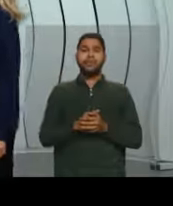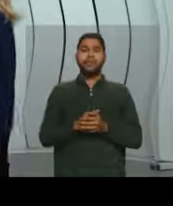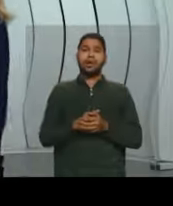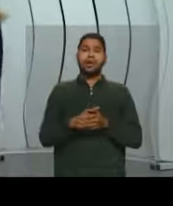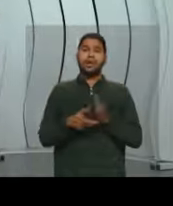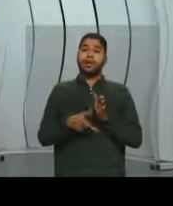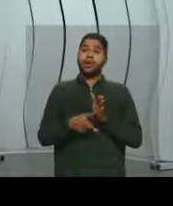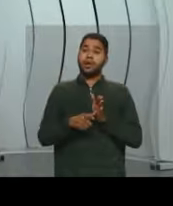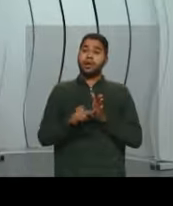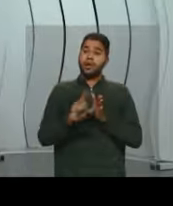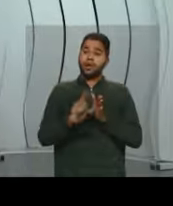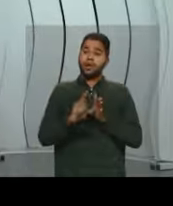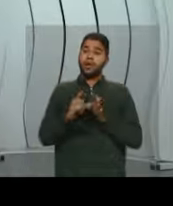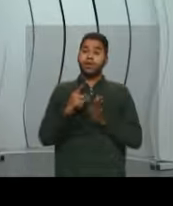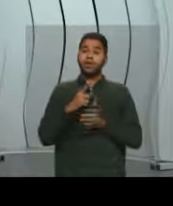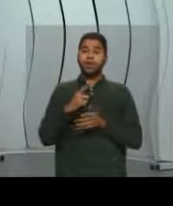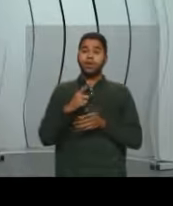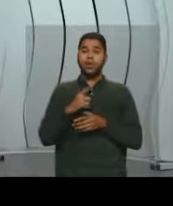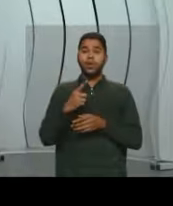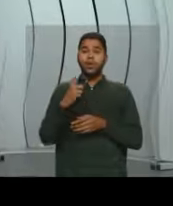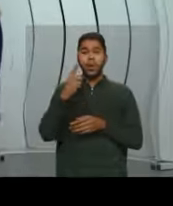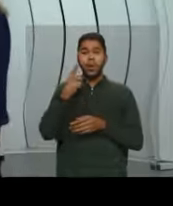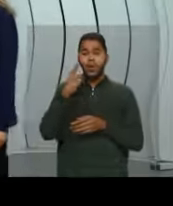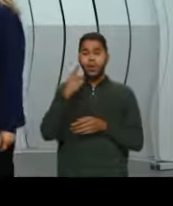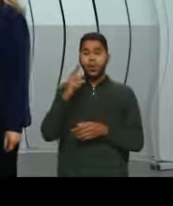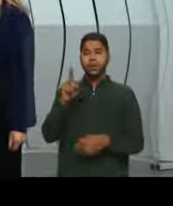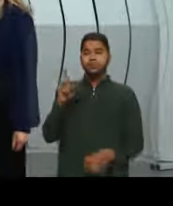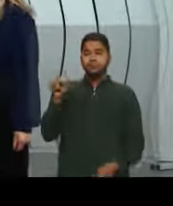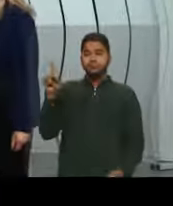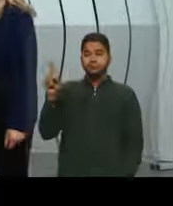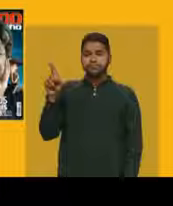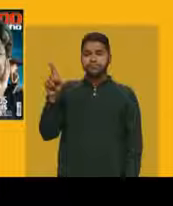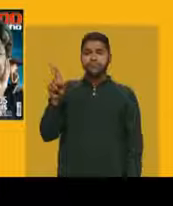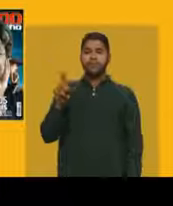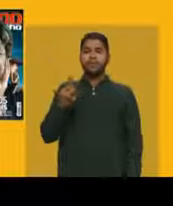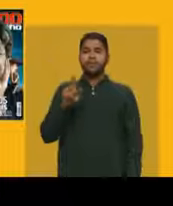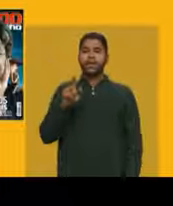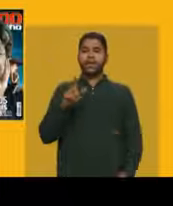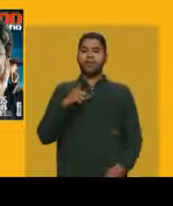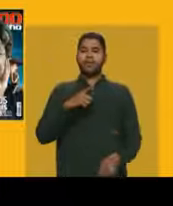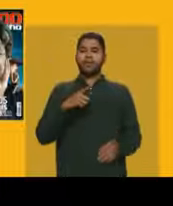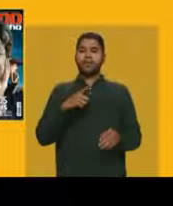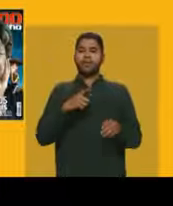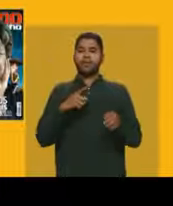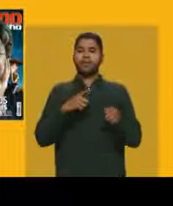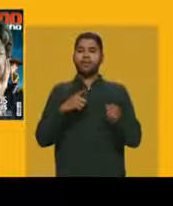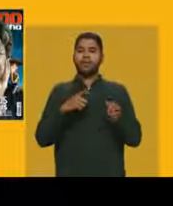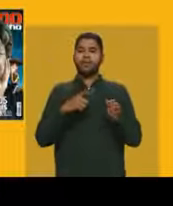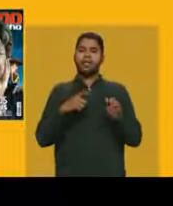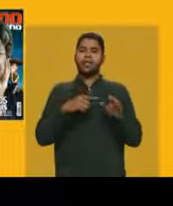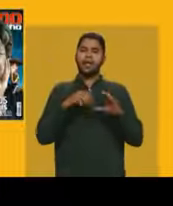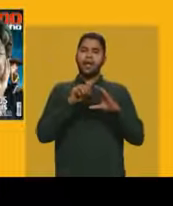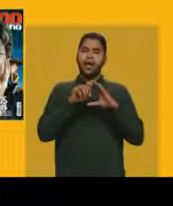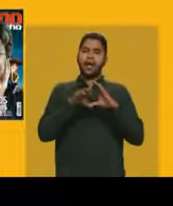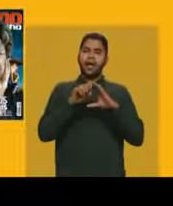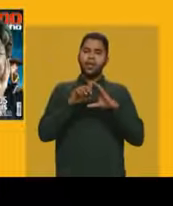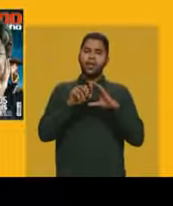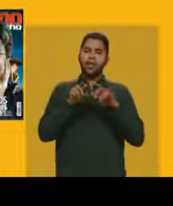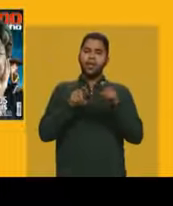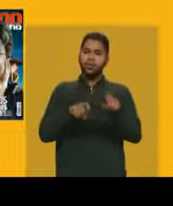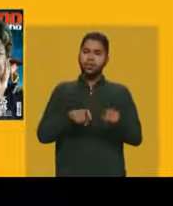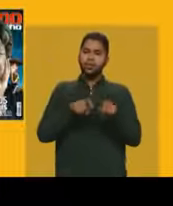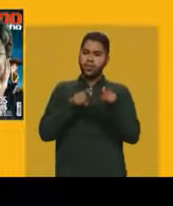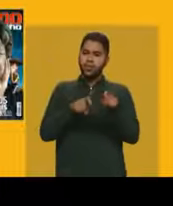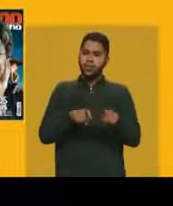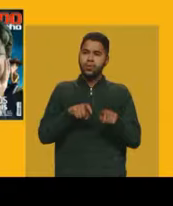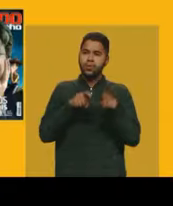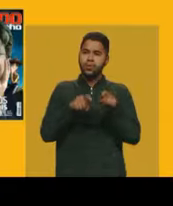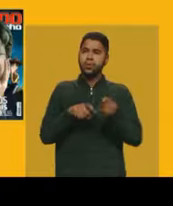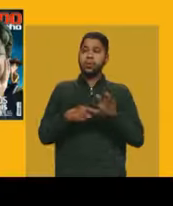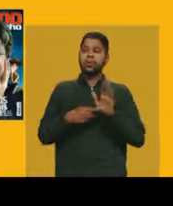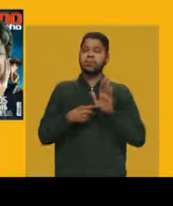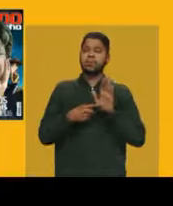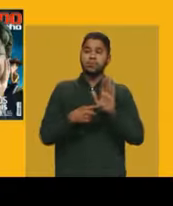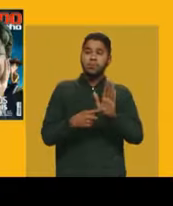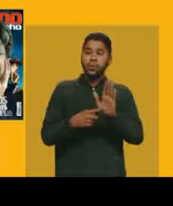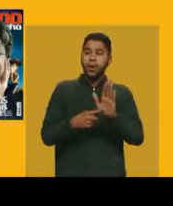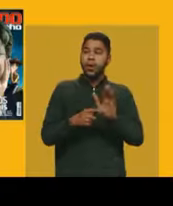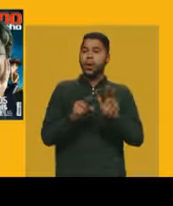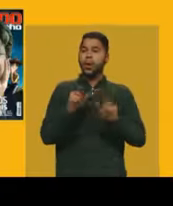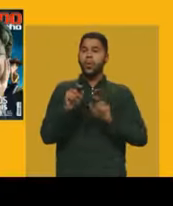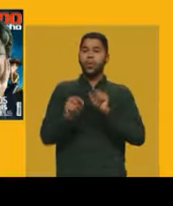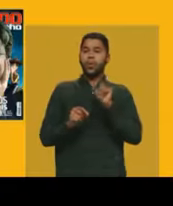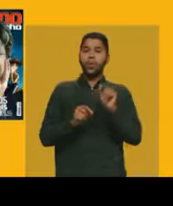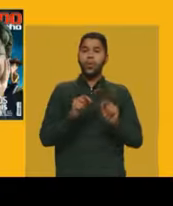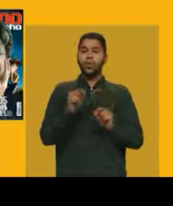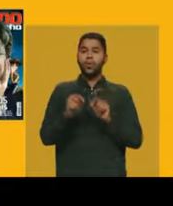pouquinho, né? Aqui eu tenho a Globo Rural, as mulheres vão ao campo, ela está destinada a